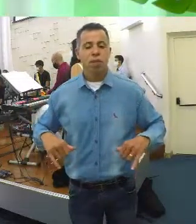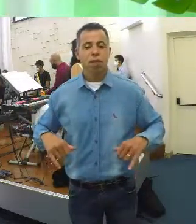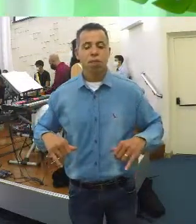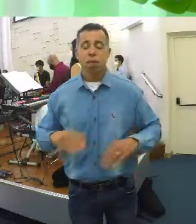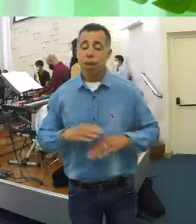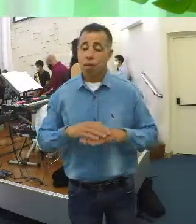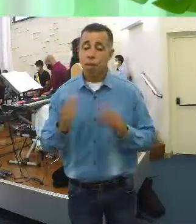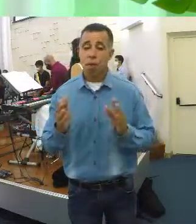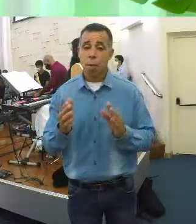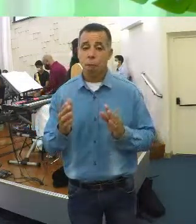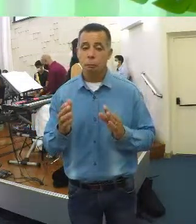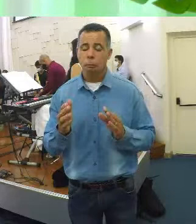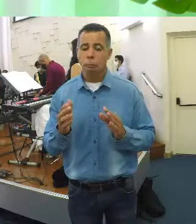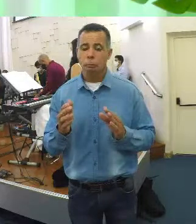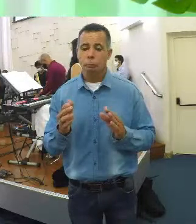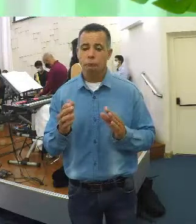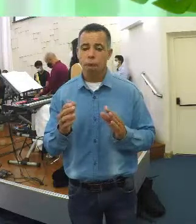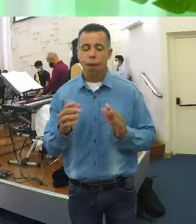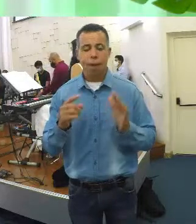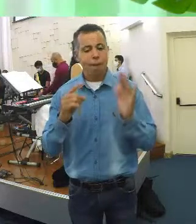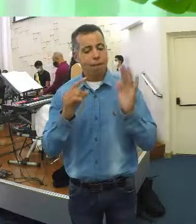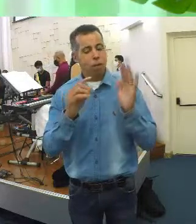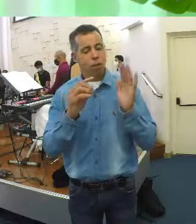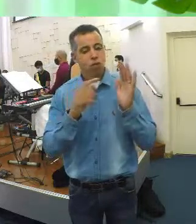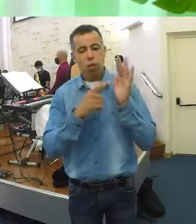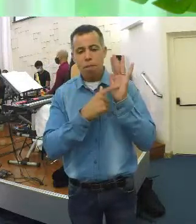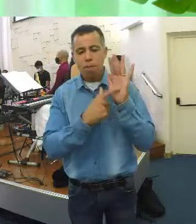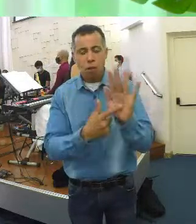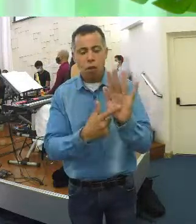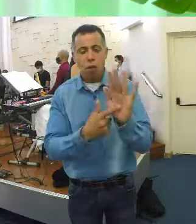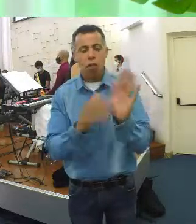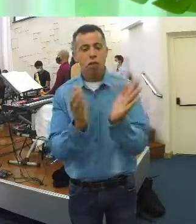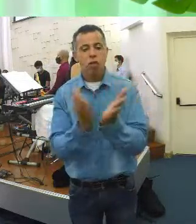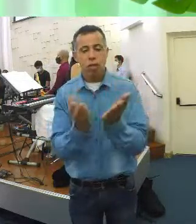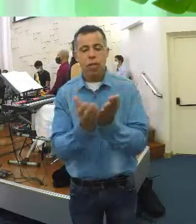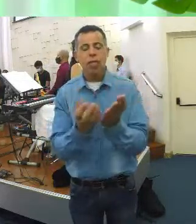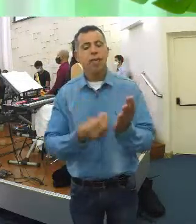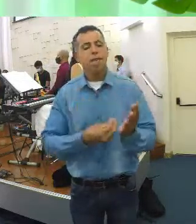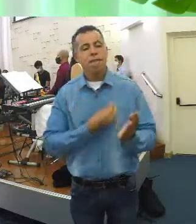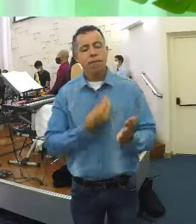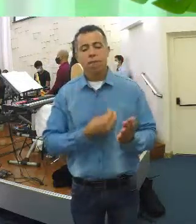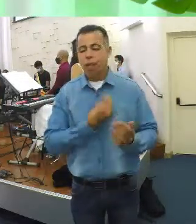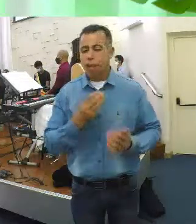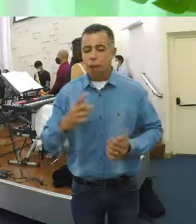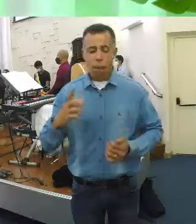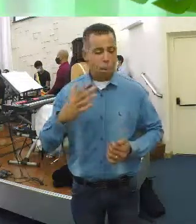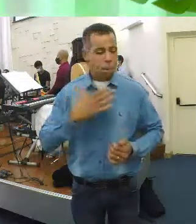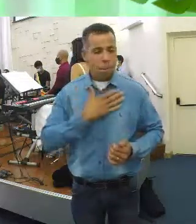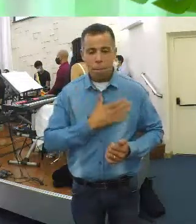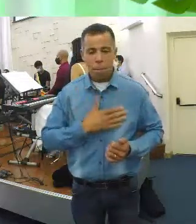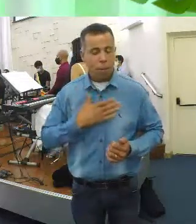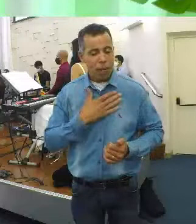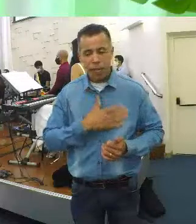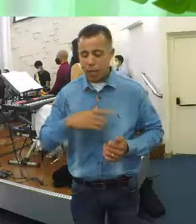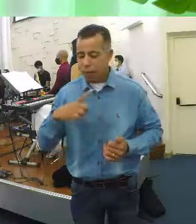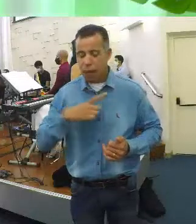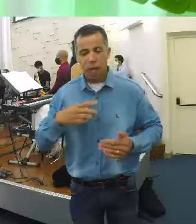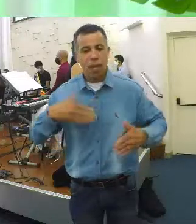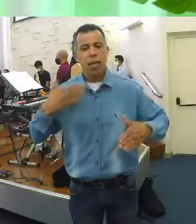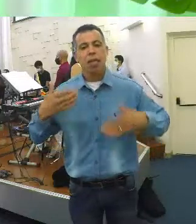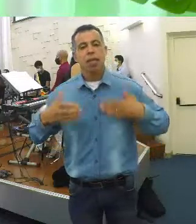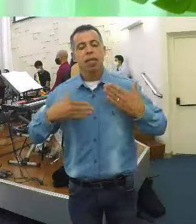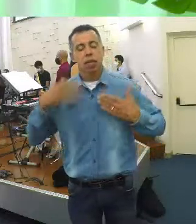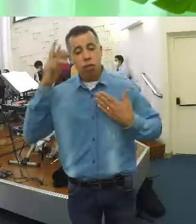irmãos, a marca, a identidade de um crente é um viver satisfeito, cheio de alegria no Senhor.